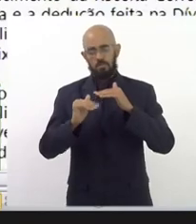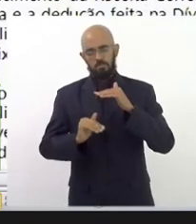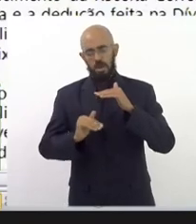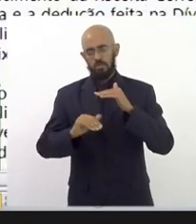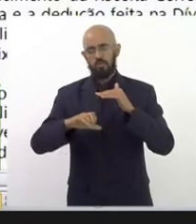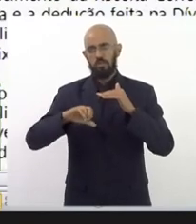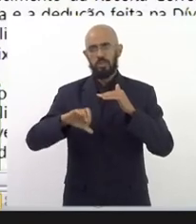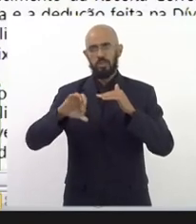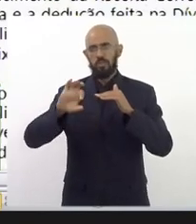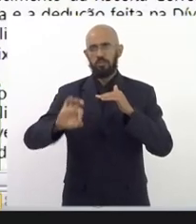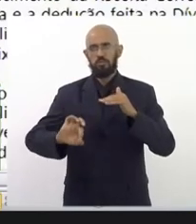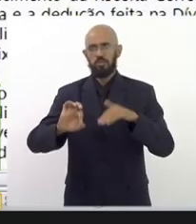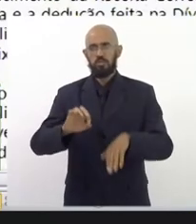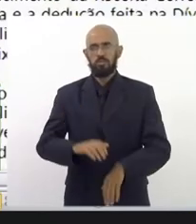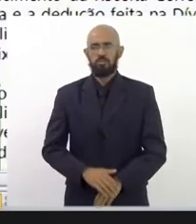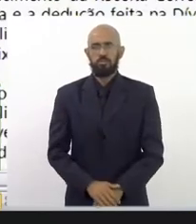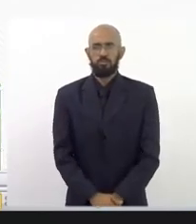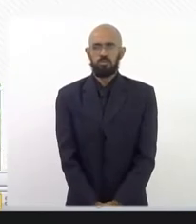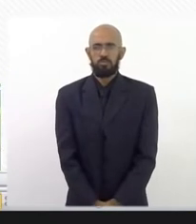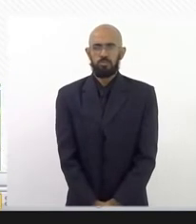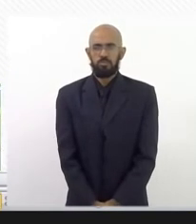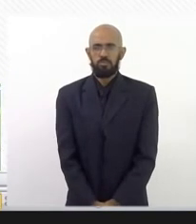99%.